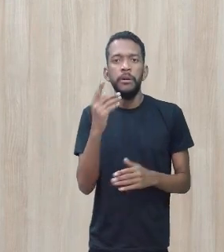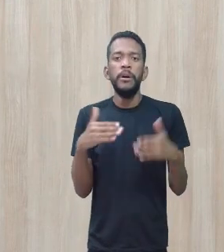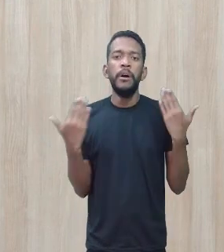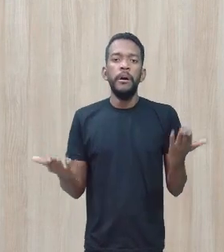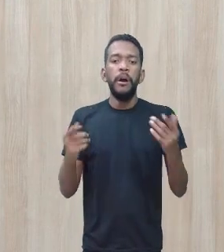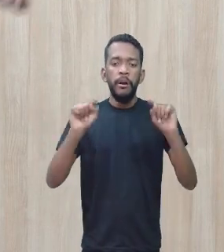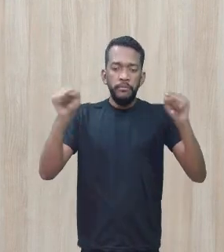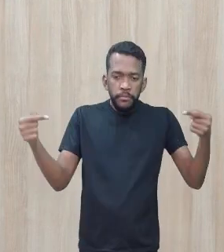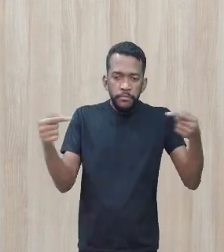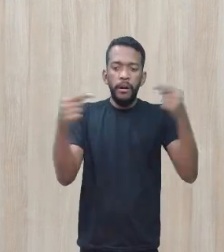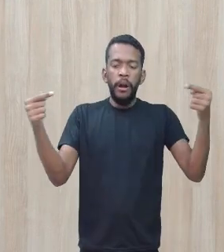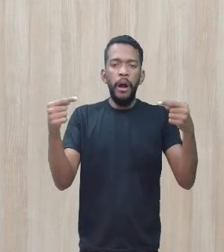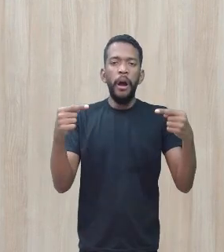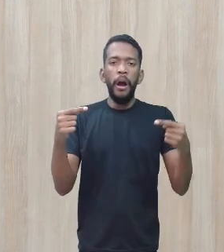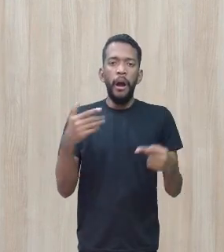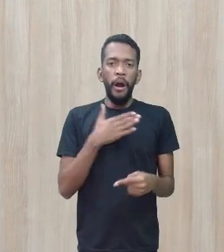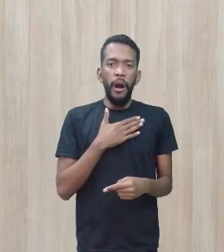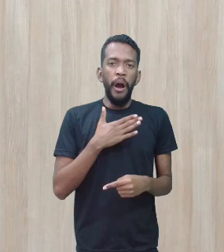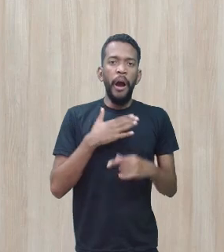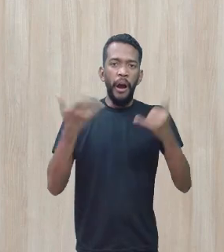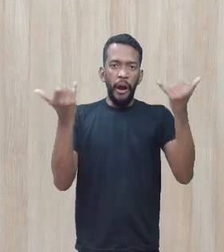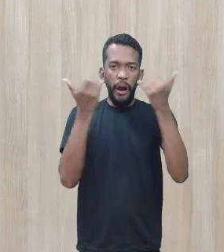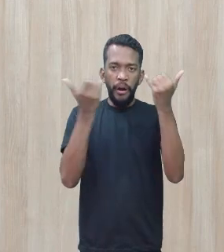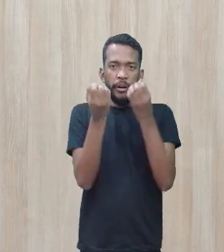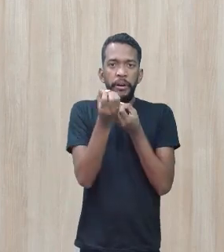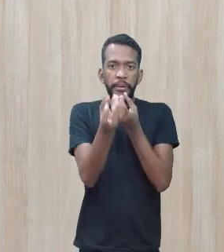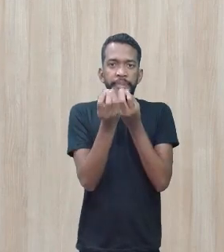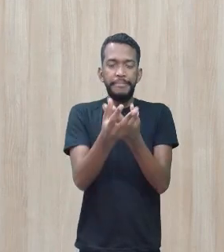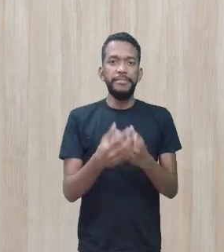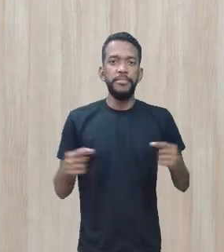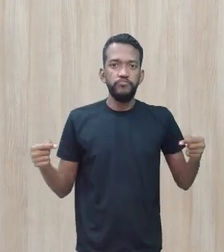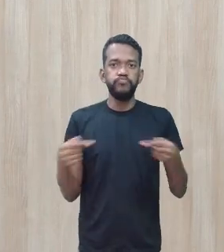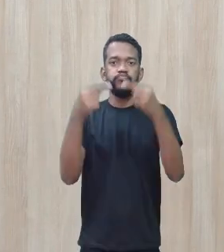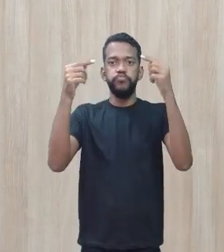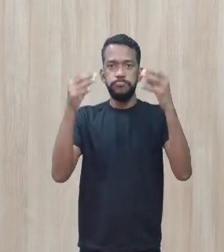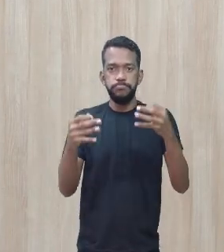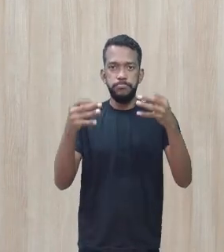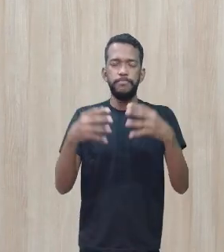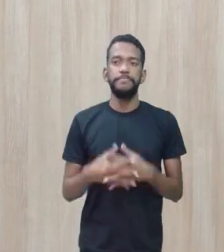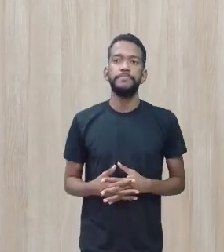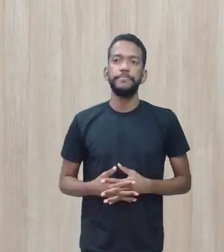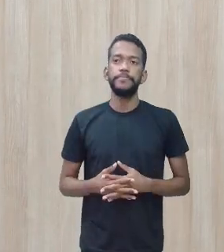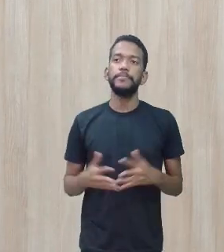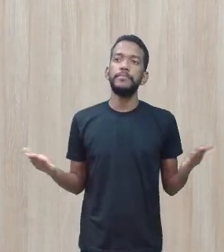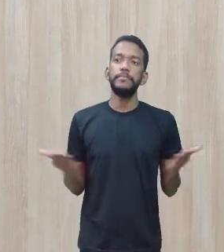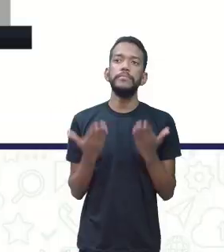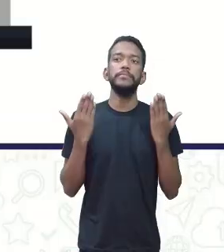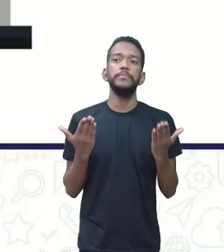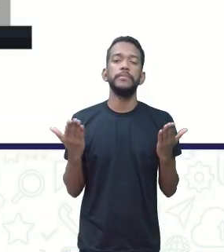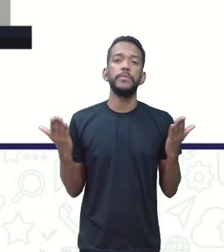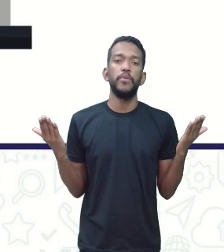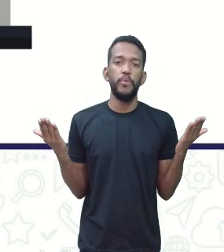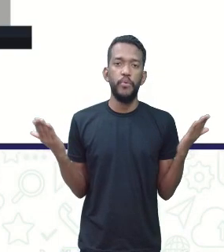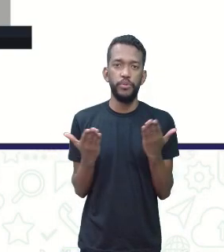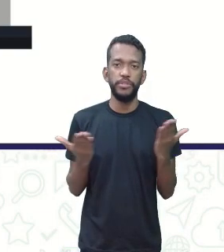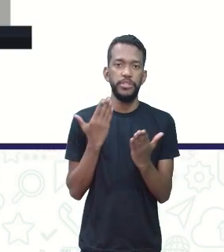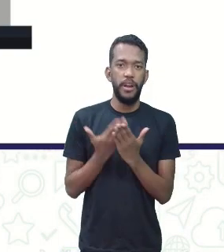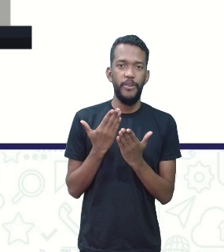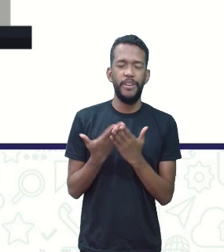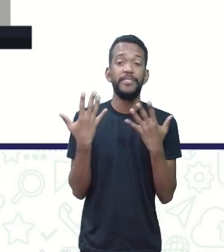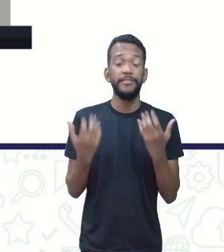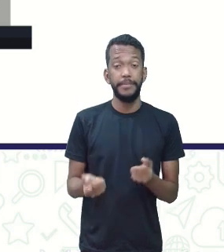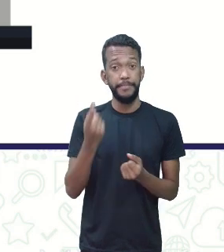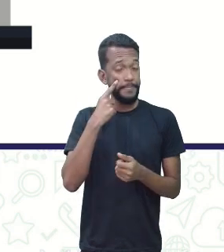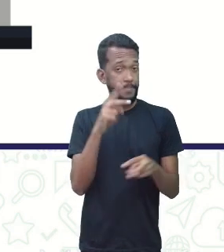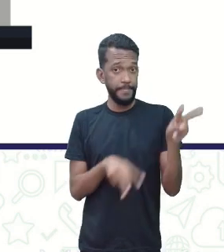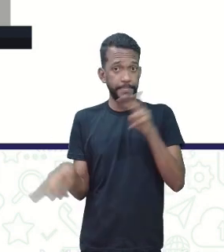mais conveniente para aquela informação, tá? Na aula de hoje, a gente vai observar outras maneiras